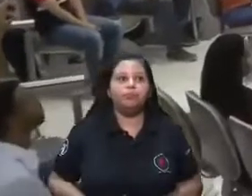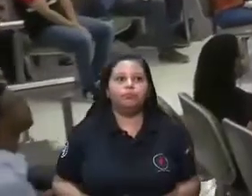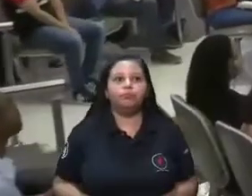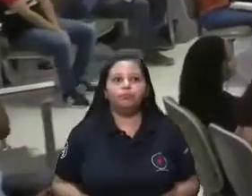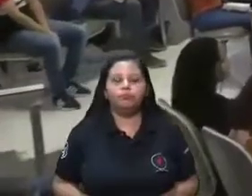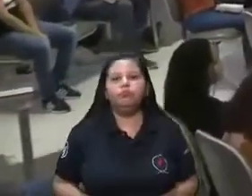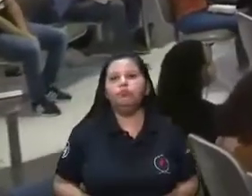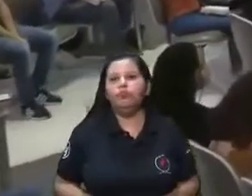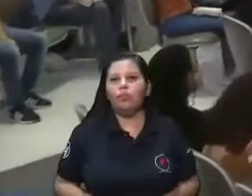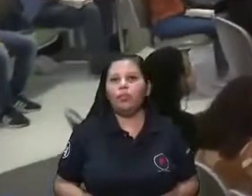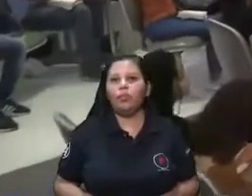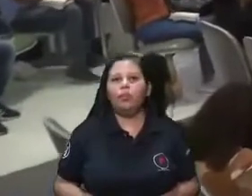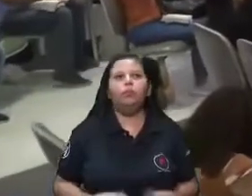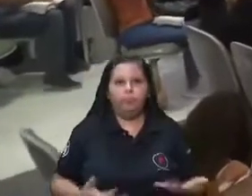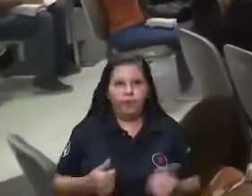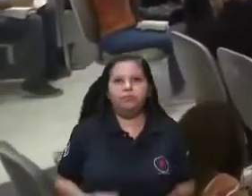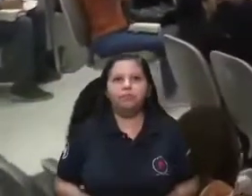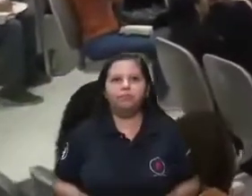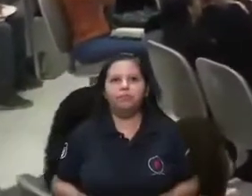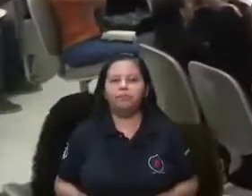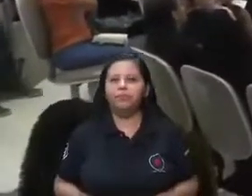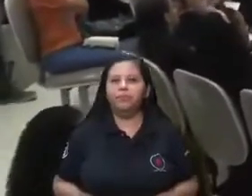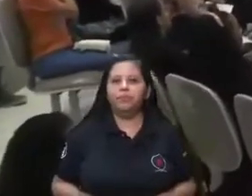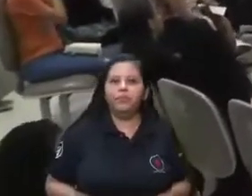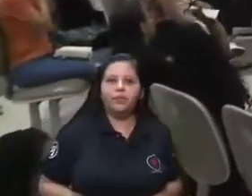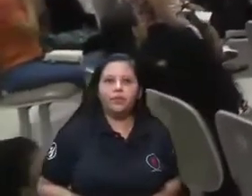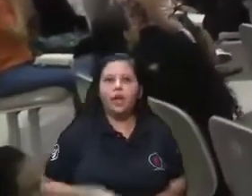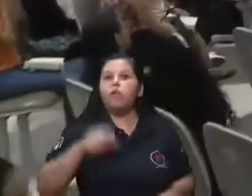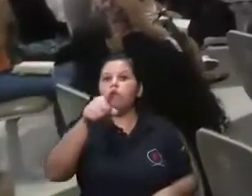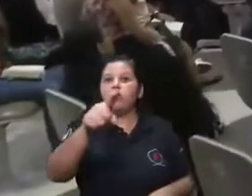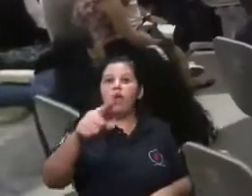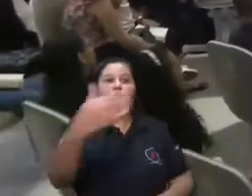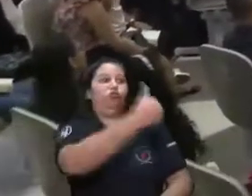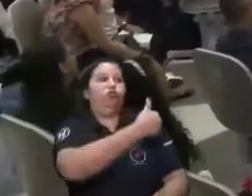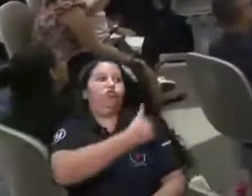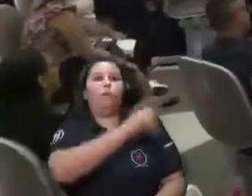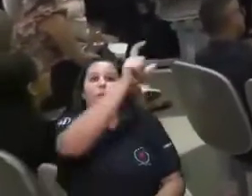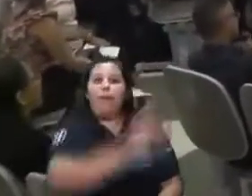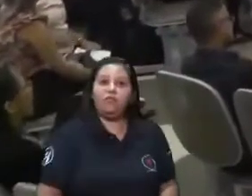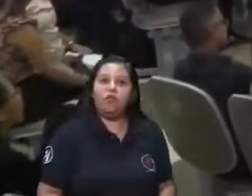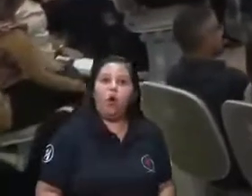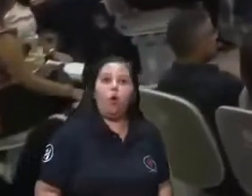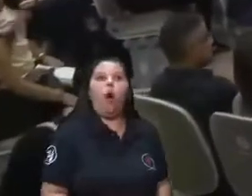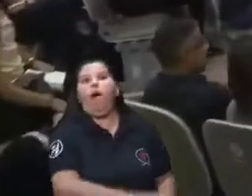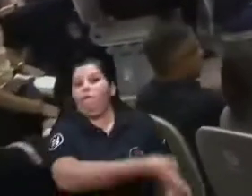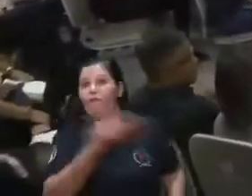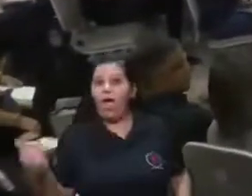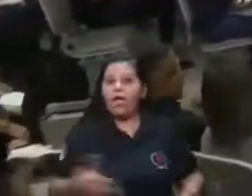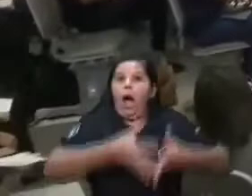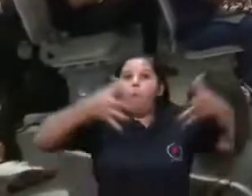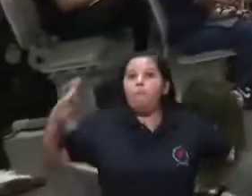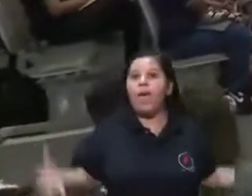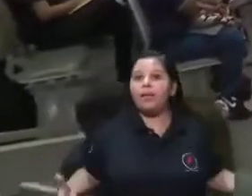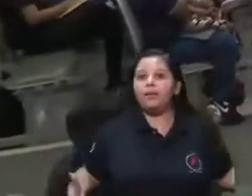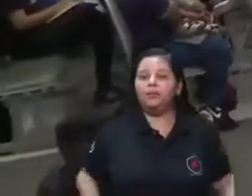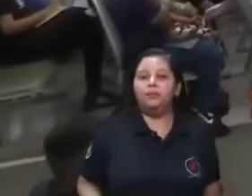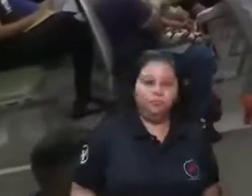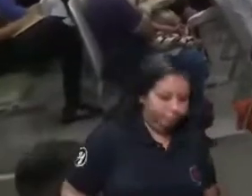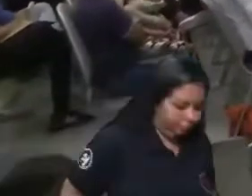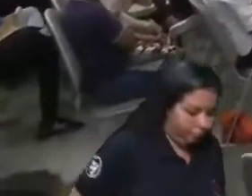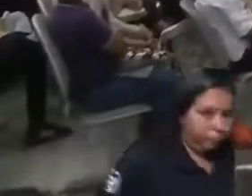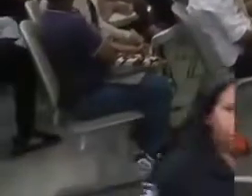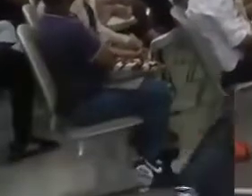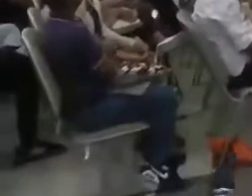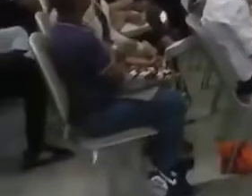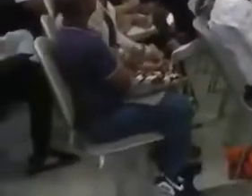Aponte para alguém que Jesus trouxe essa noite e grita para ele: aumenta o teu alcance, para que ninguém morra fora